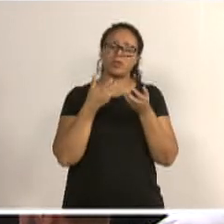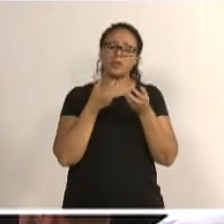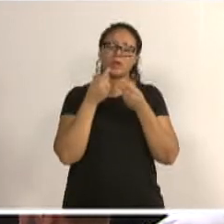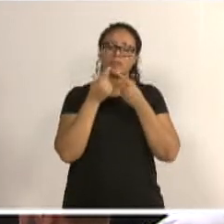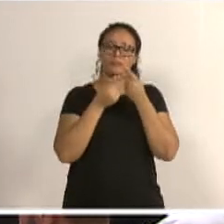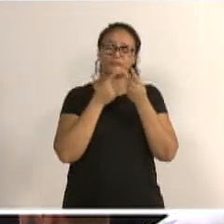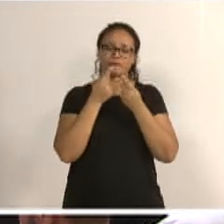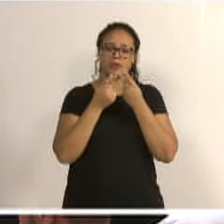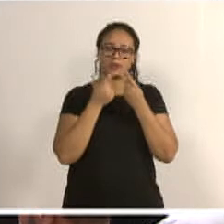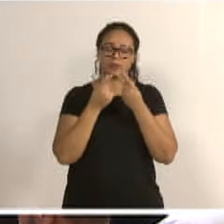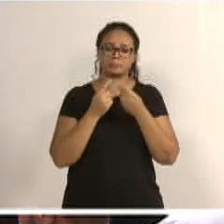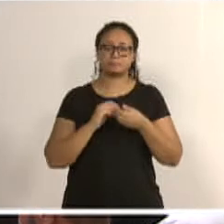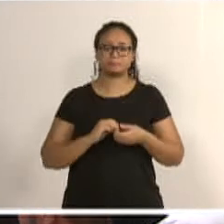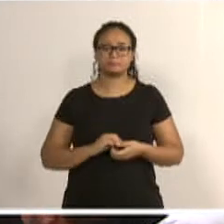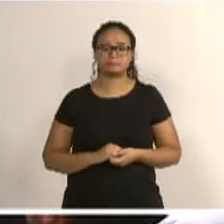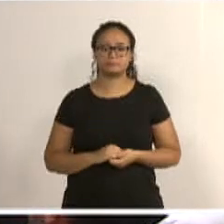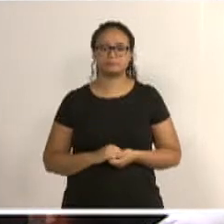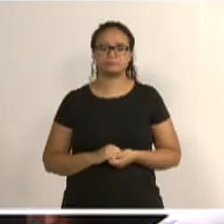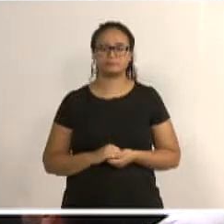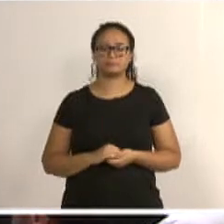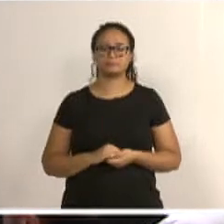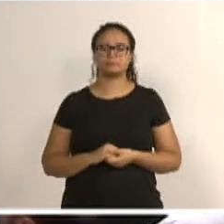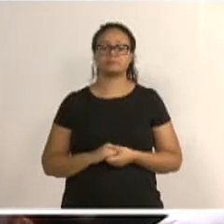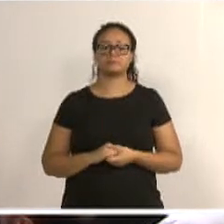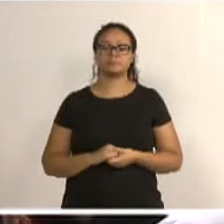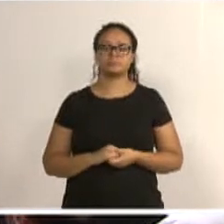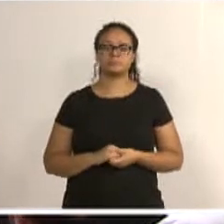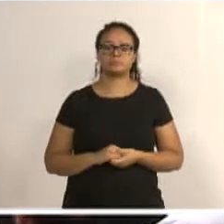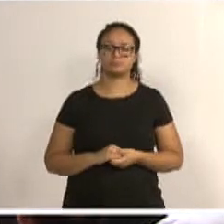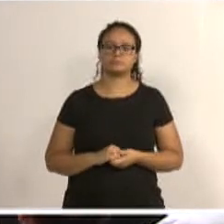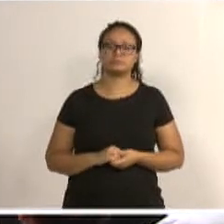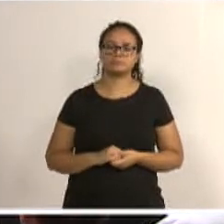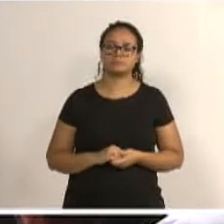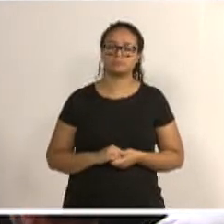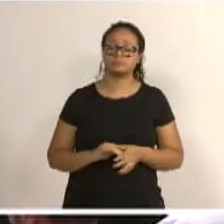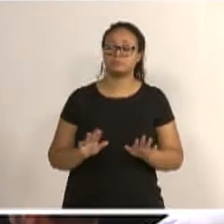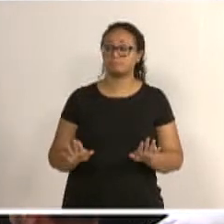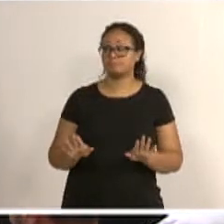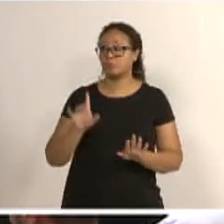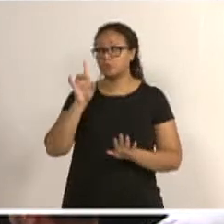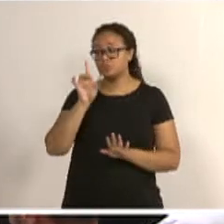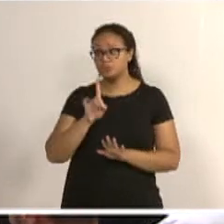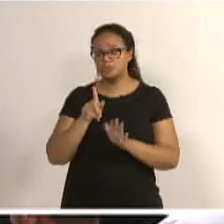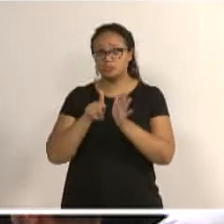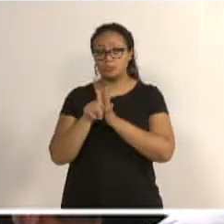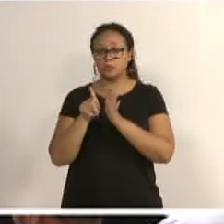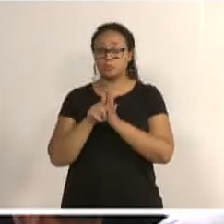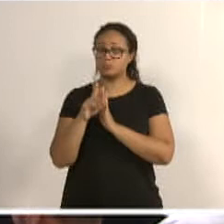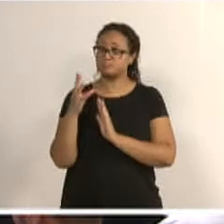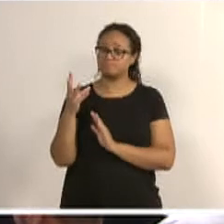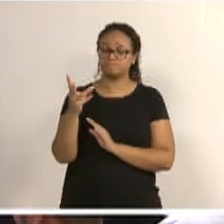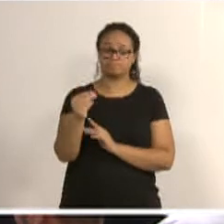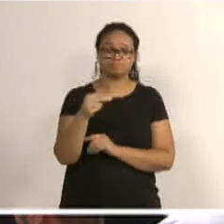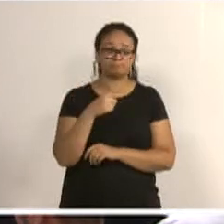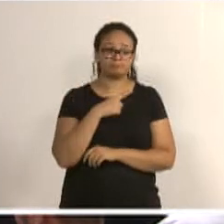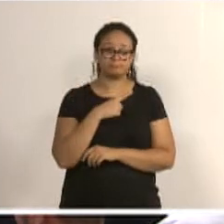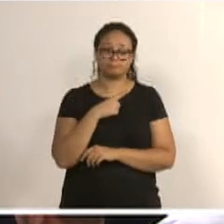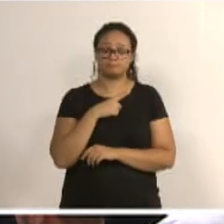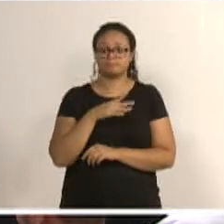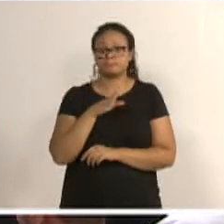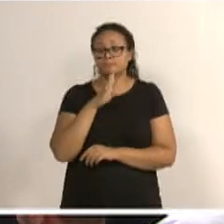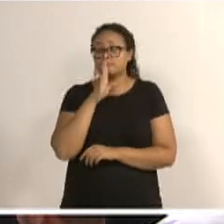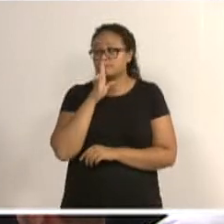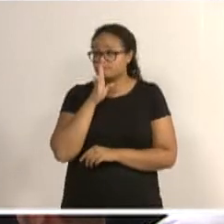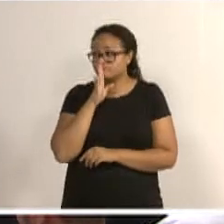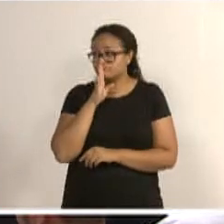Vossa Excelência, tá? Porque o direito de pergunta todos tiveram aqui, foi ouvido em silêncio. Vossa Excelência vai ter o tempo